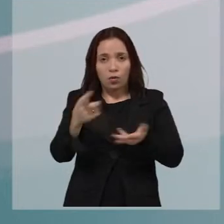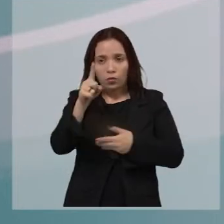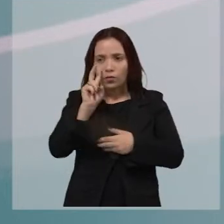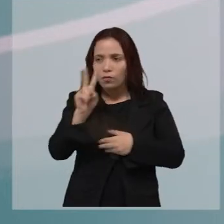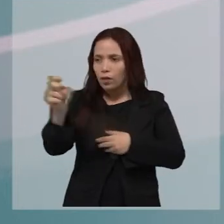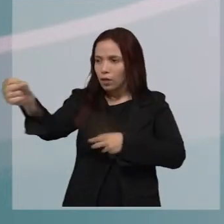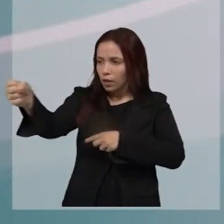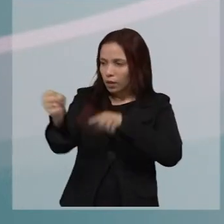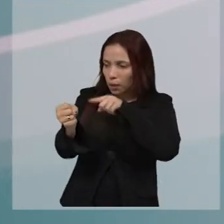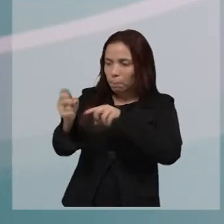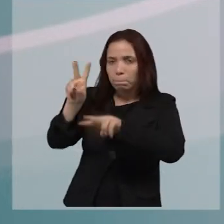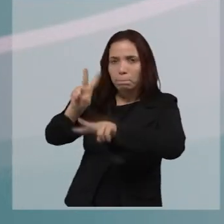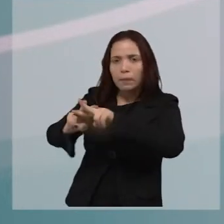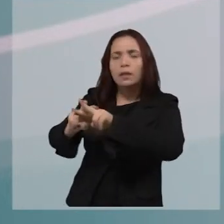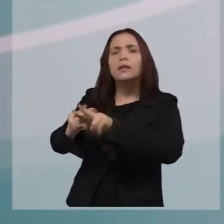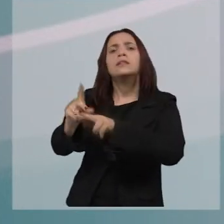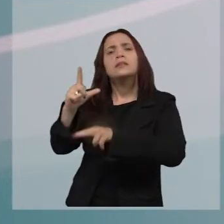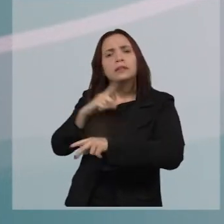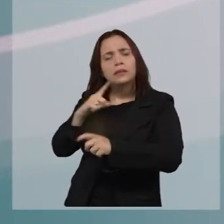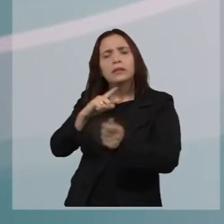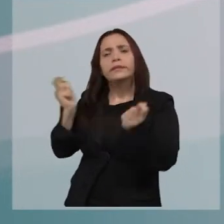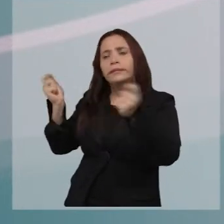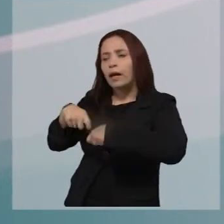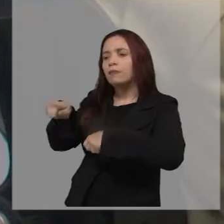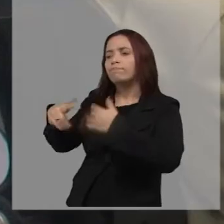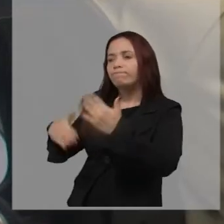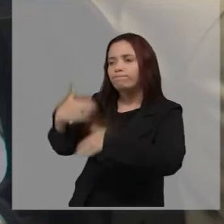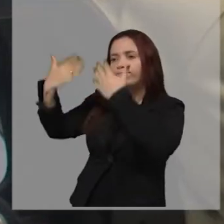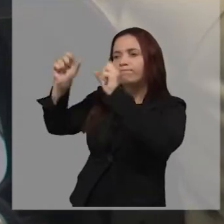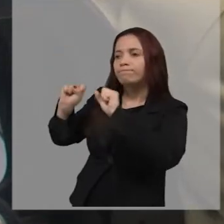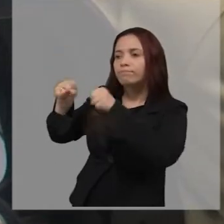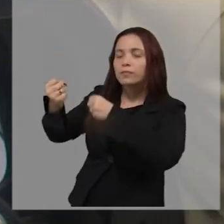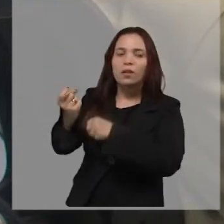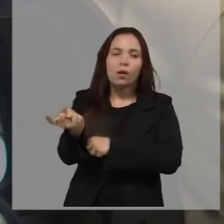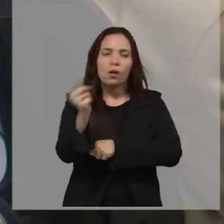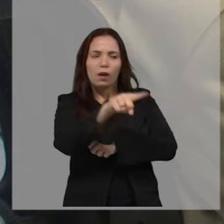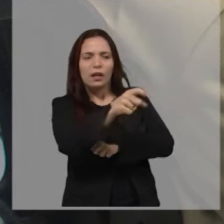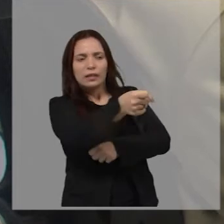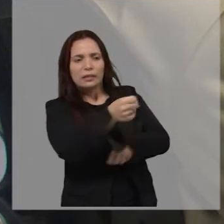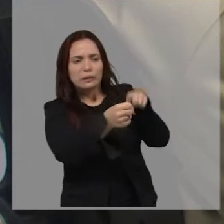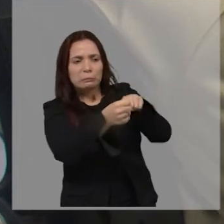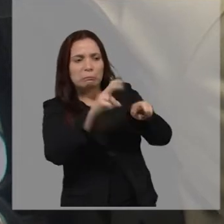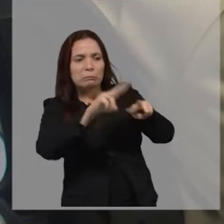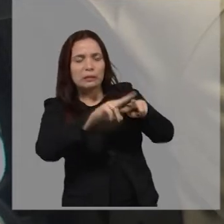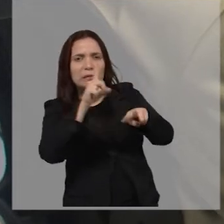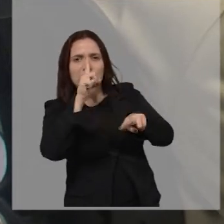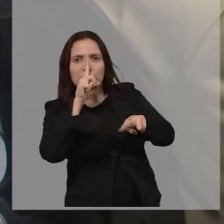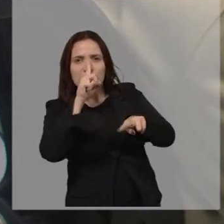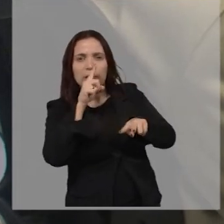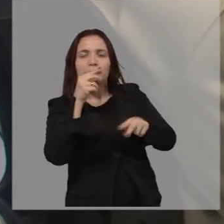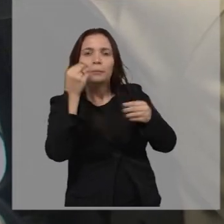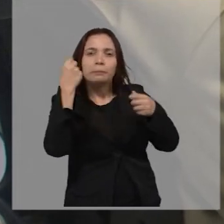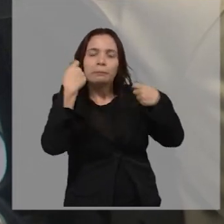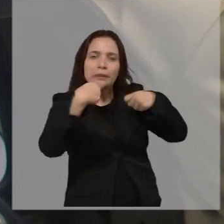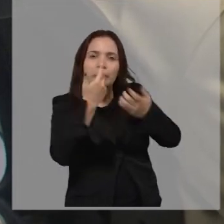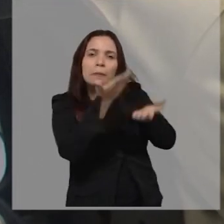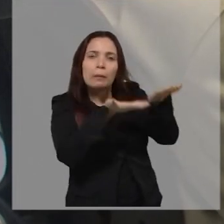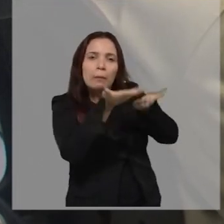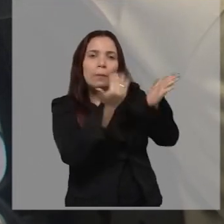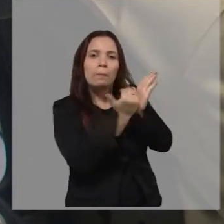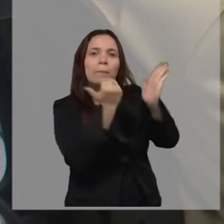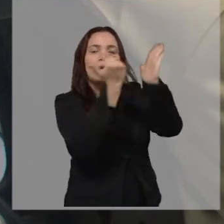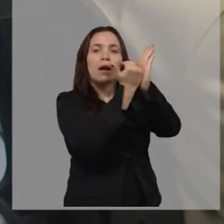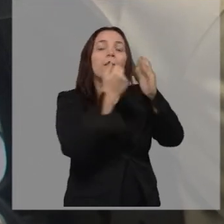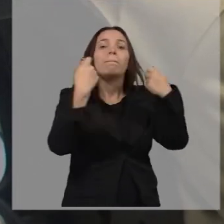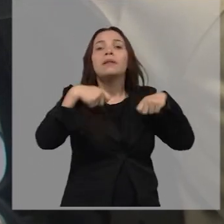tem uma possibilidade de recuperação. Essas aqui não, é uma coisa mais longa, é um processo diferenciado. Eu preciso